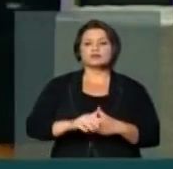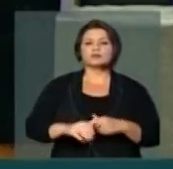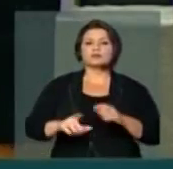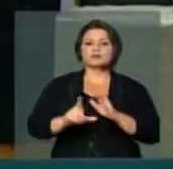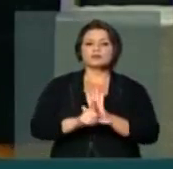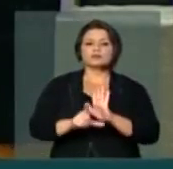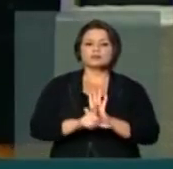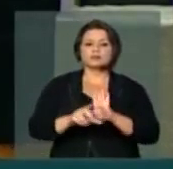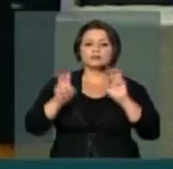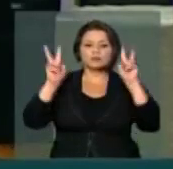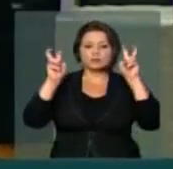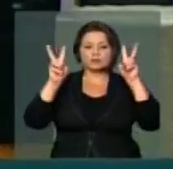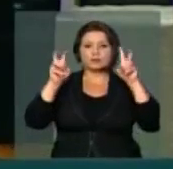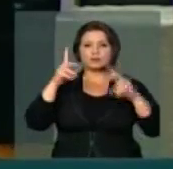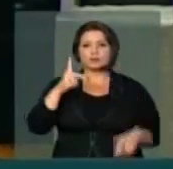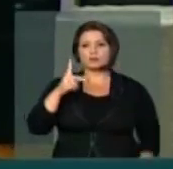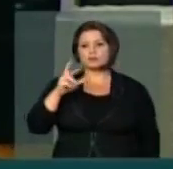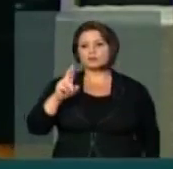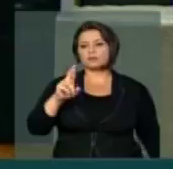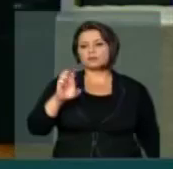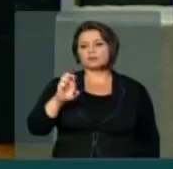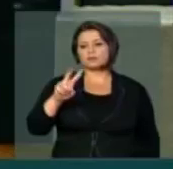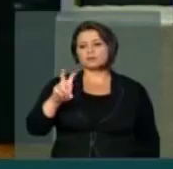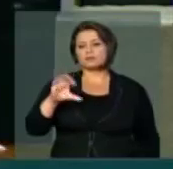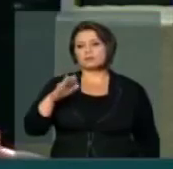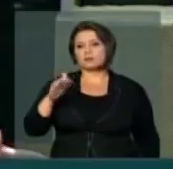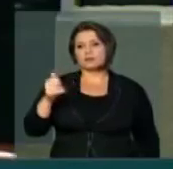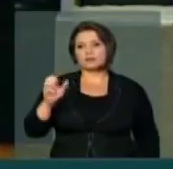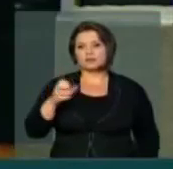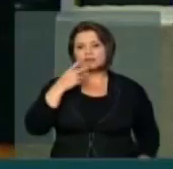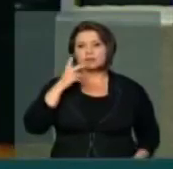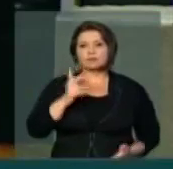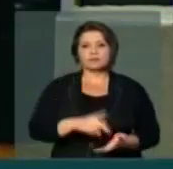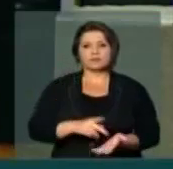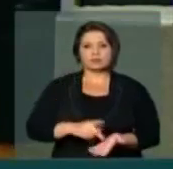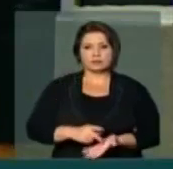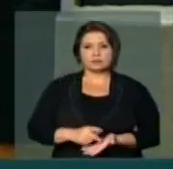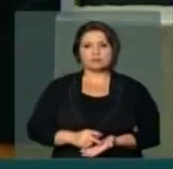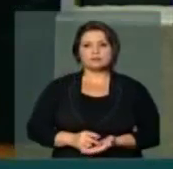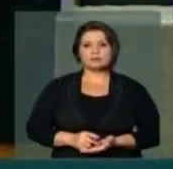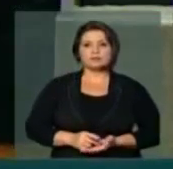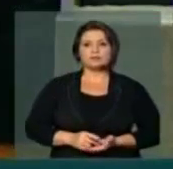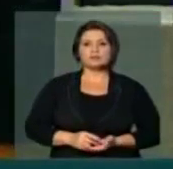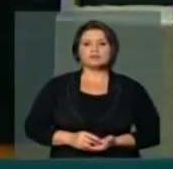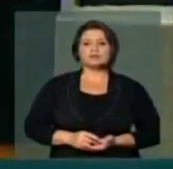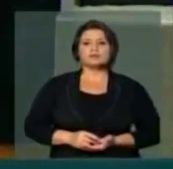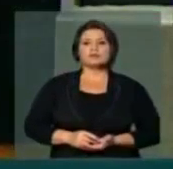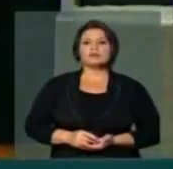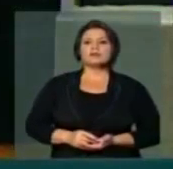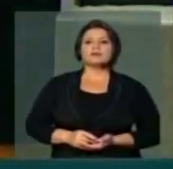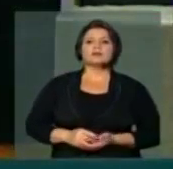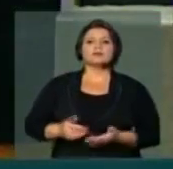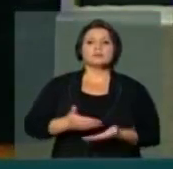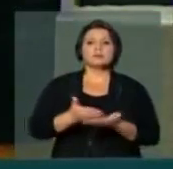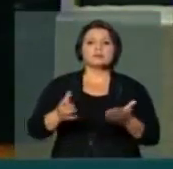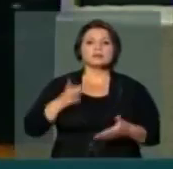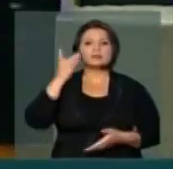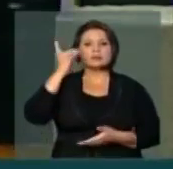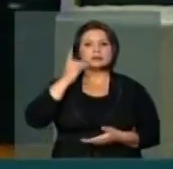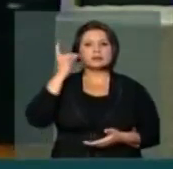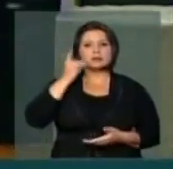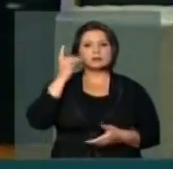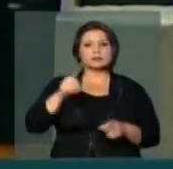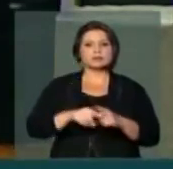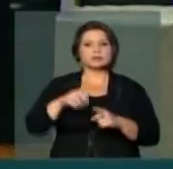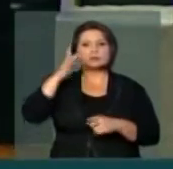legislação o tema prevenção como algo verdadeiro. Mas esse, deputados, deputadas,